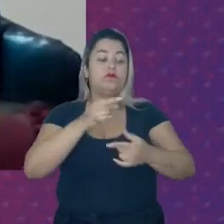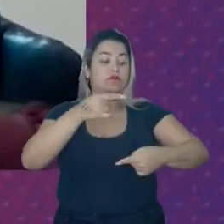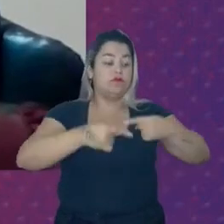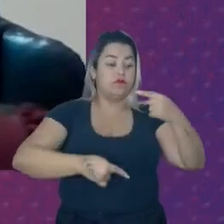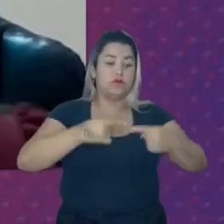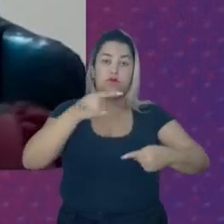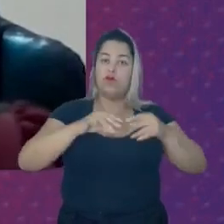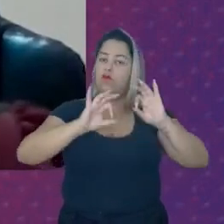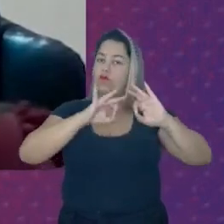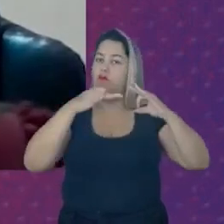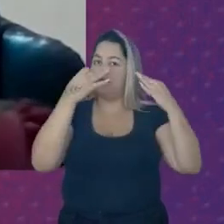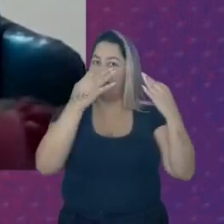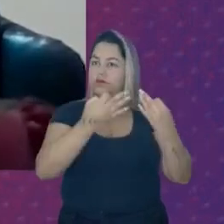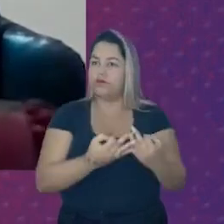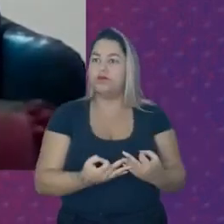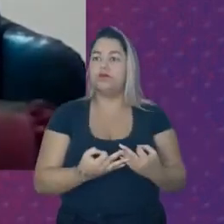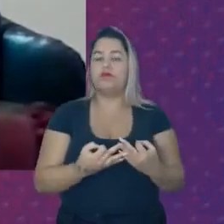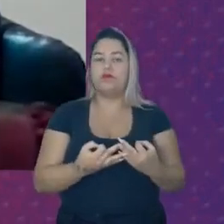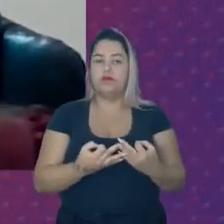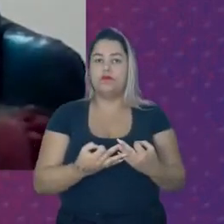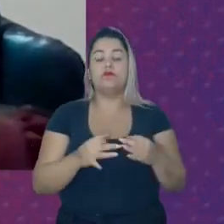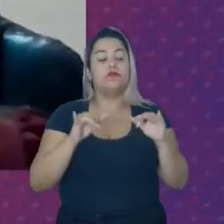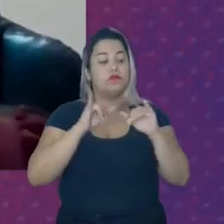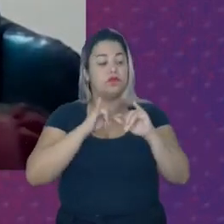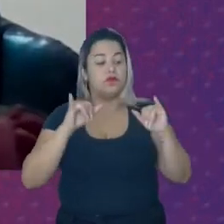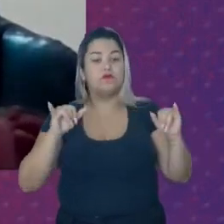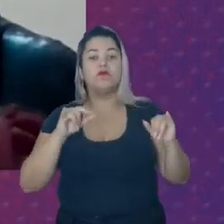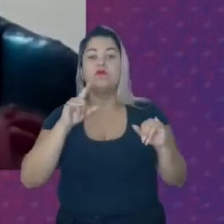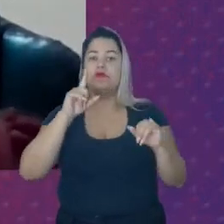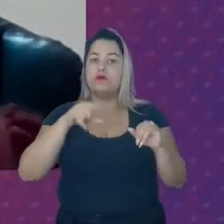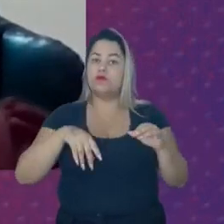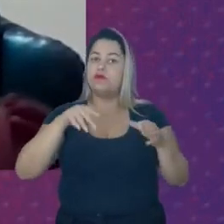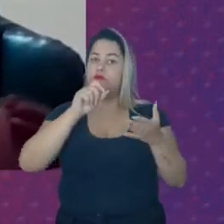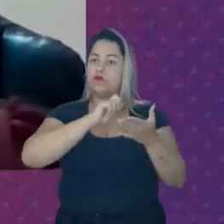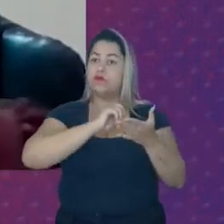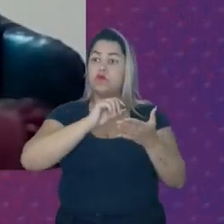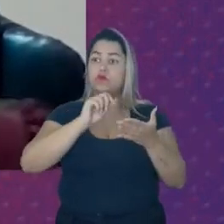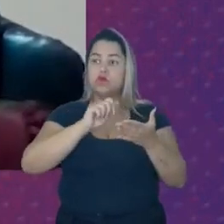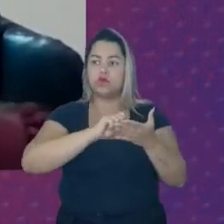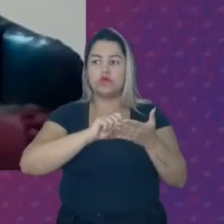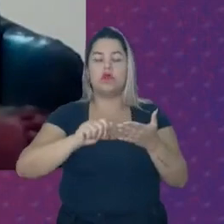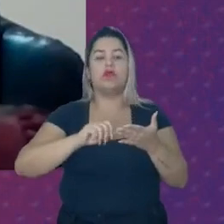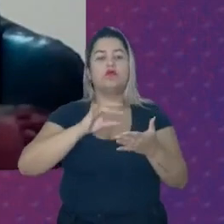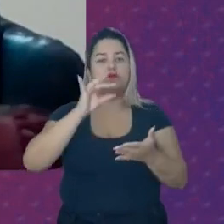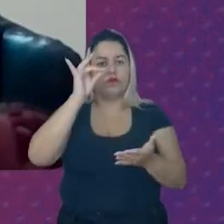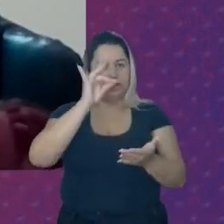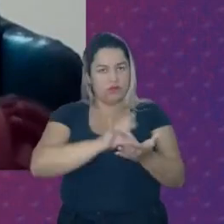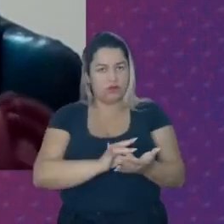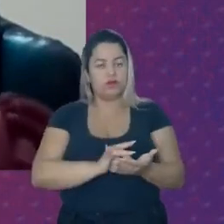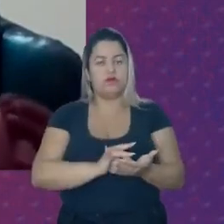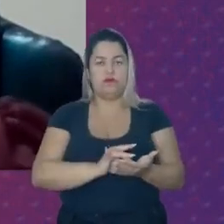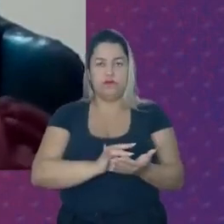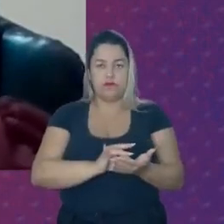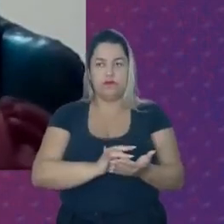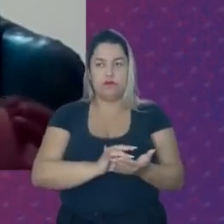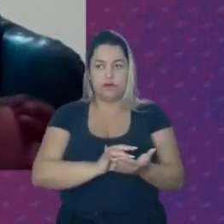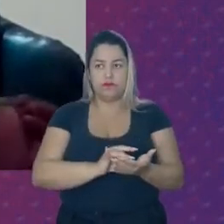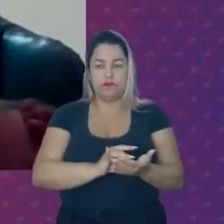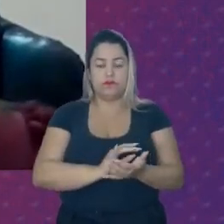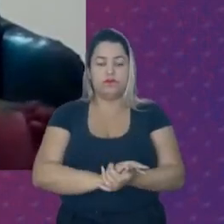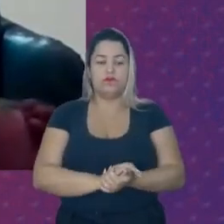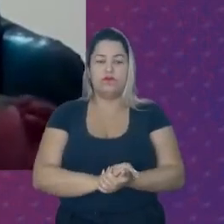com a família, na garantia de que aquelas informações que estão sendo colocadas, elas sejam, de fato, verdadeiras.